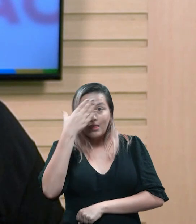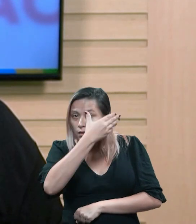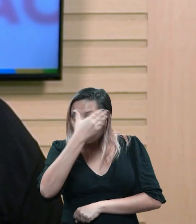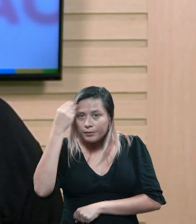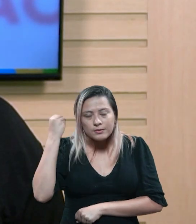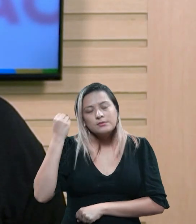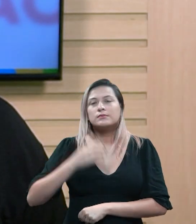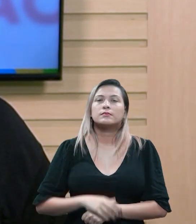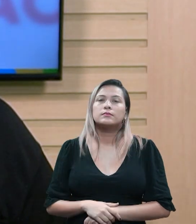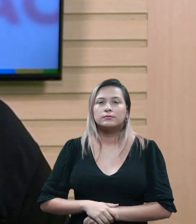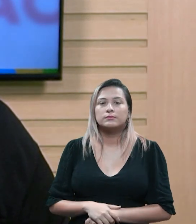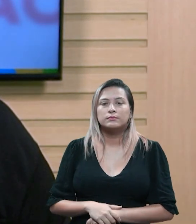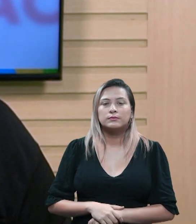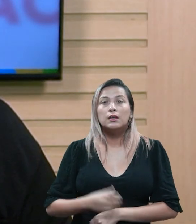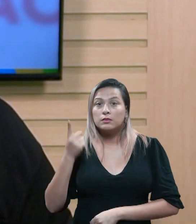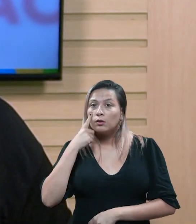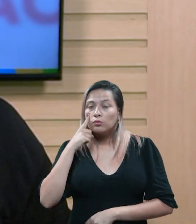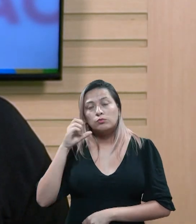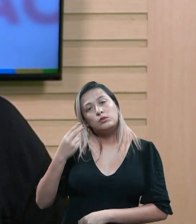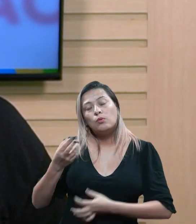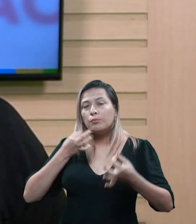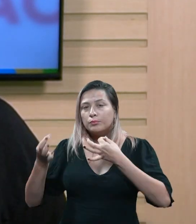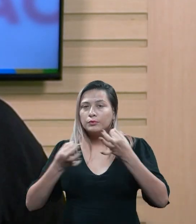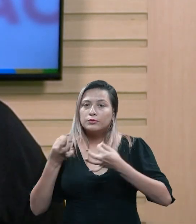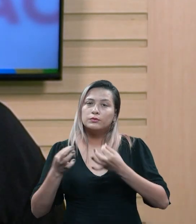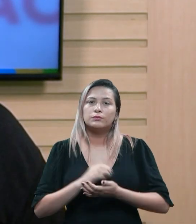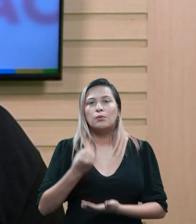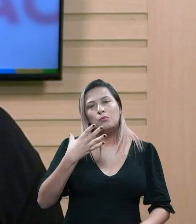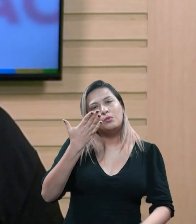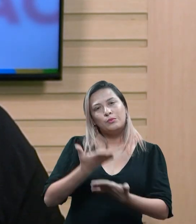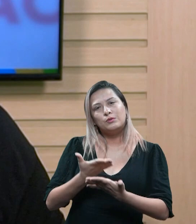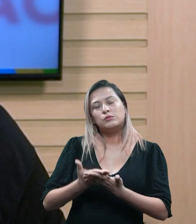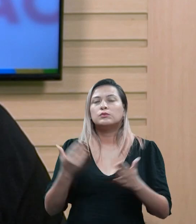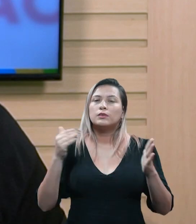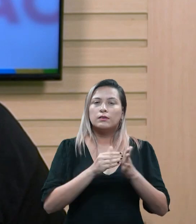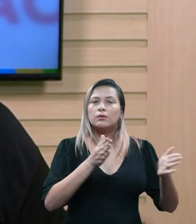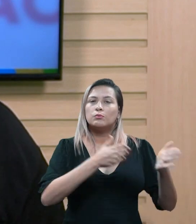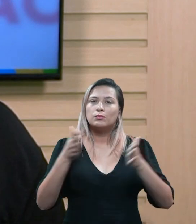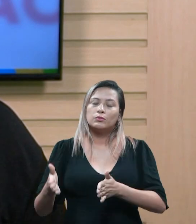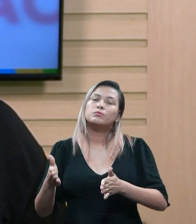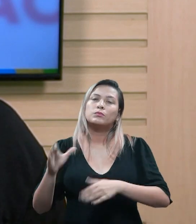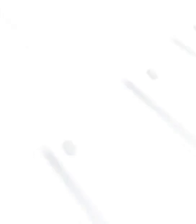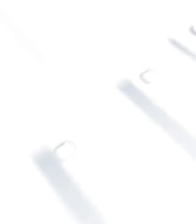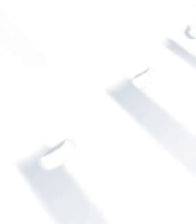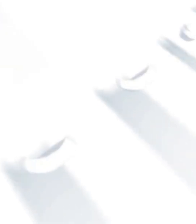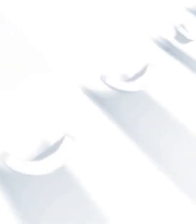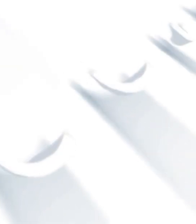entrar em contato caso tenha alguma dúvida ou comentário. Bons estudos e até o próximo módulo do nosso curso.